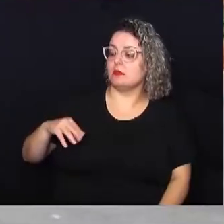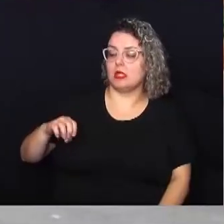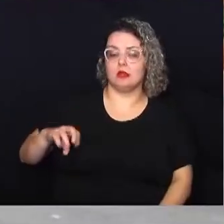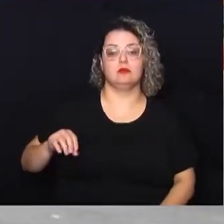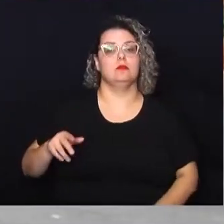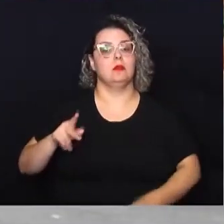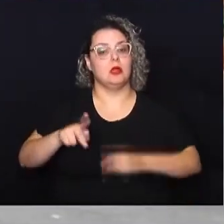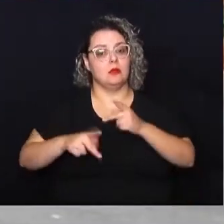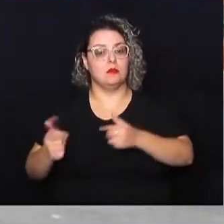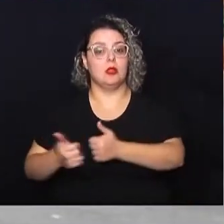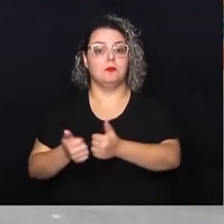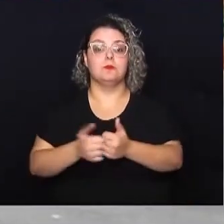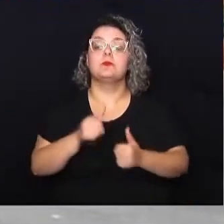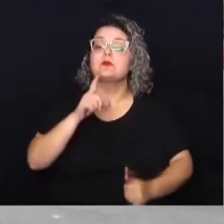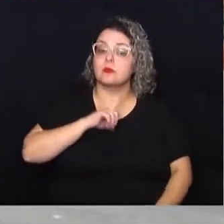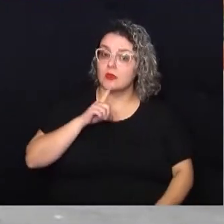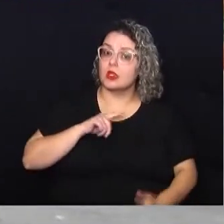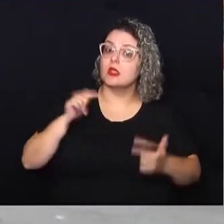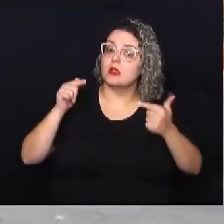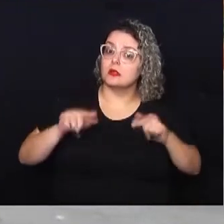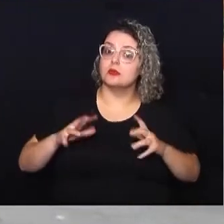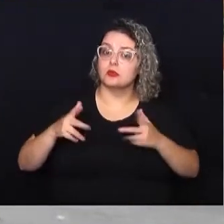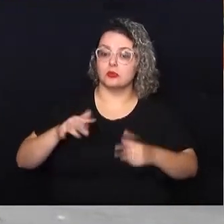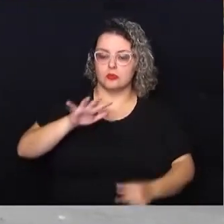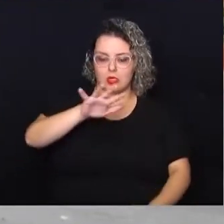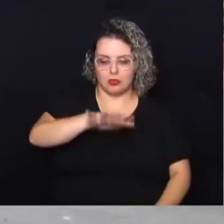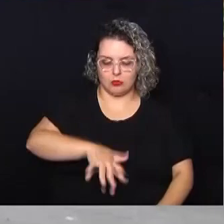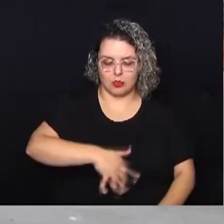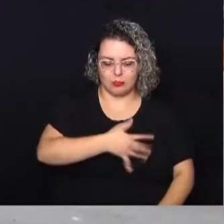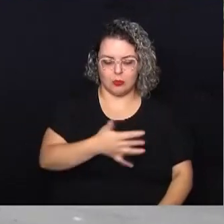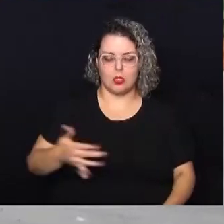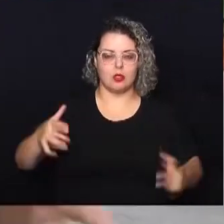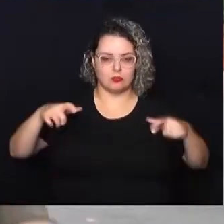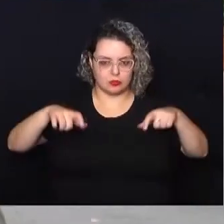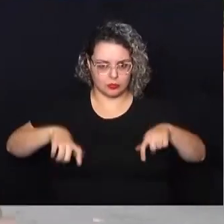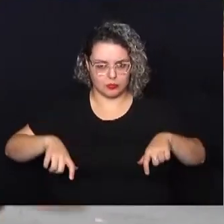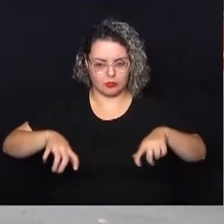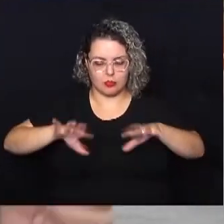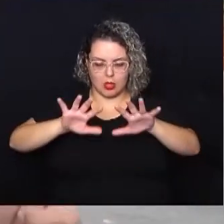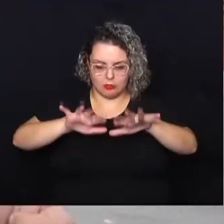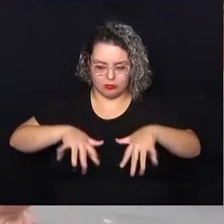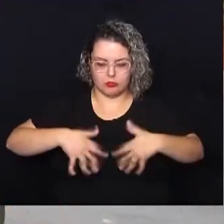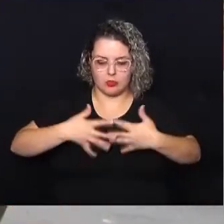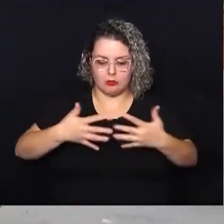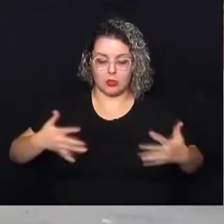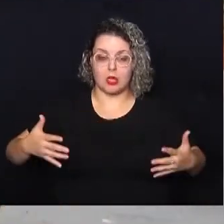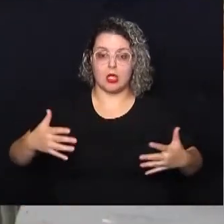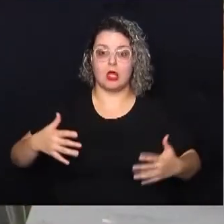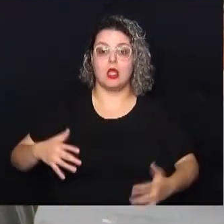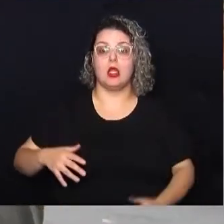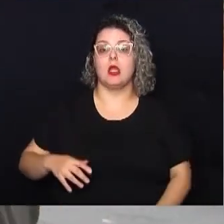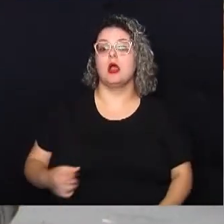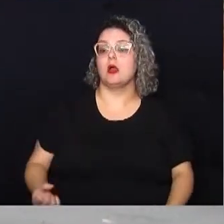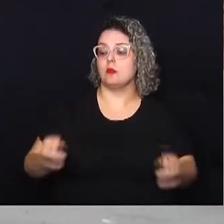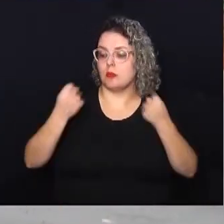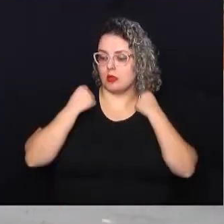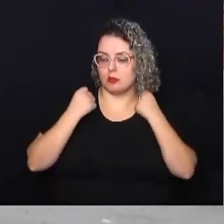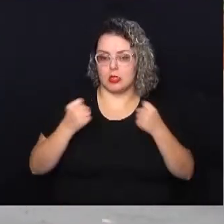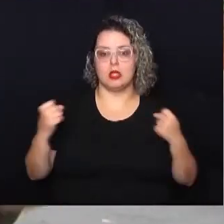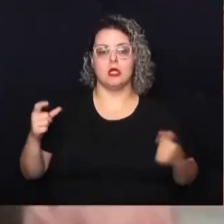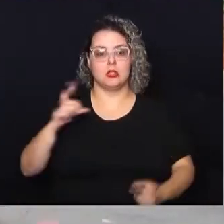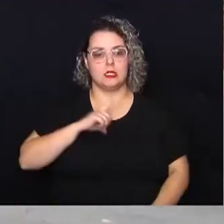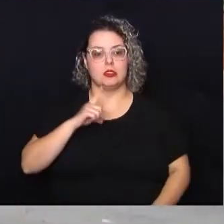Nós vamos ter espaço com todo alambrado, o campo será todo alambrado. A academia nós já temos uma, nós pedimos também uma